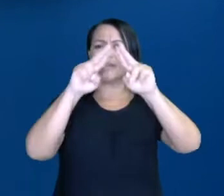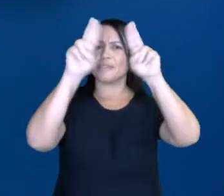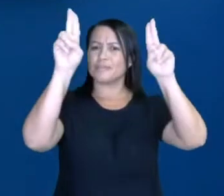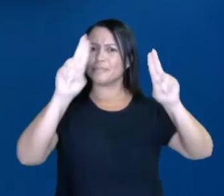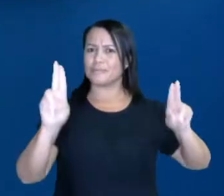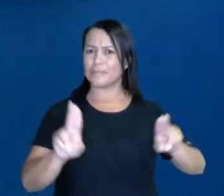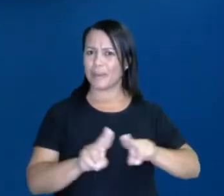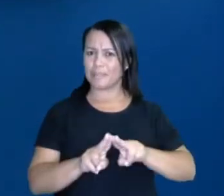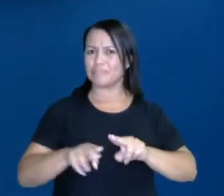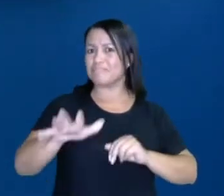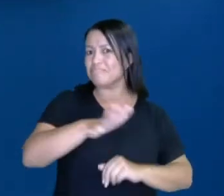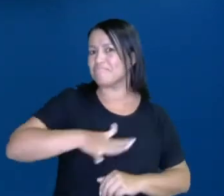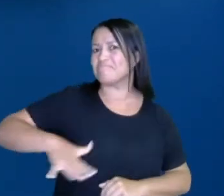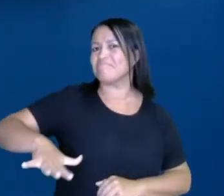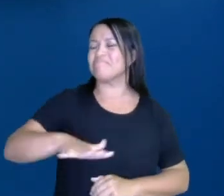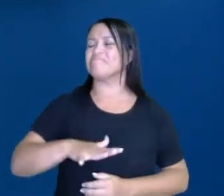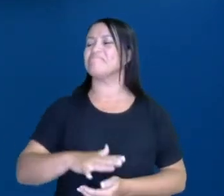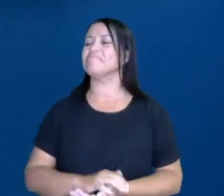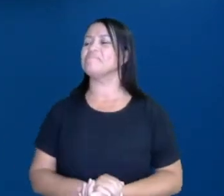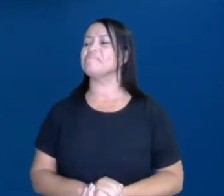Espaço Geográfico.